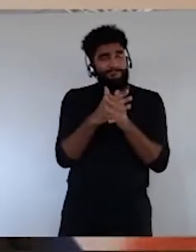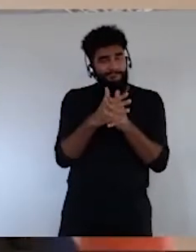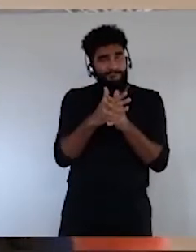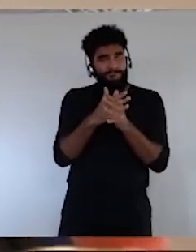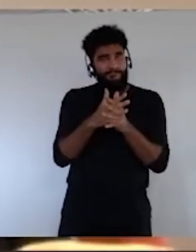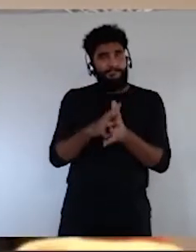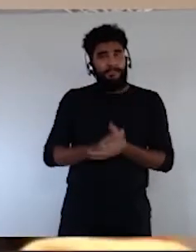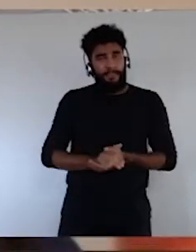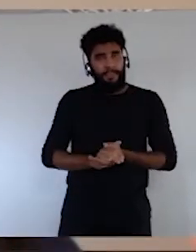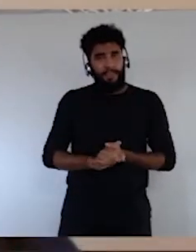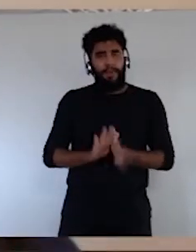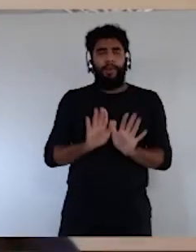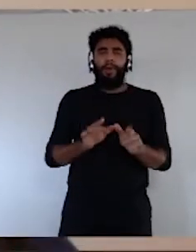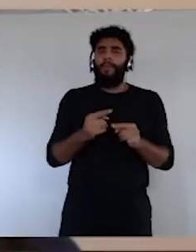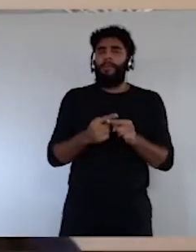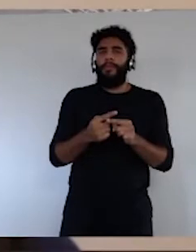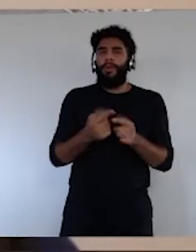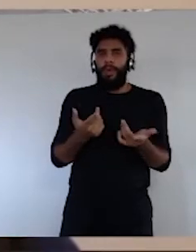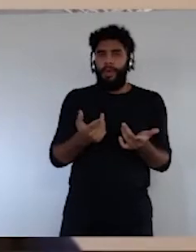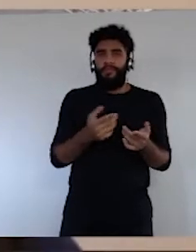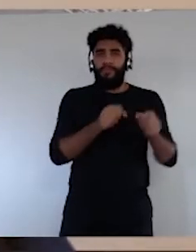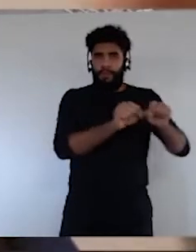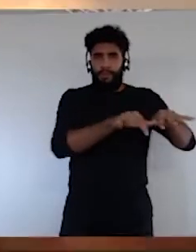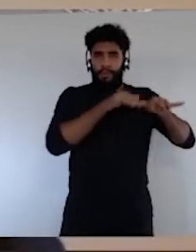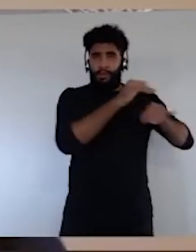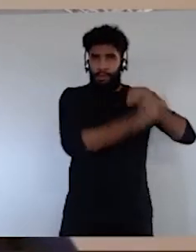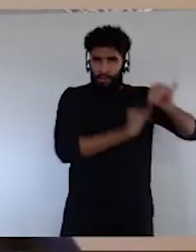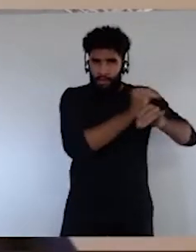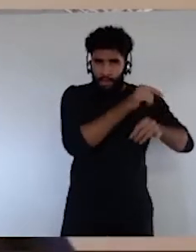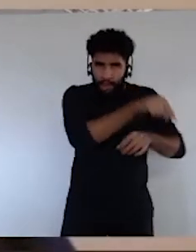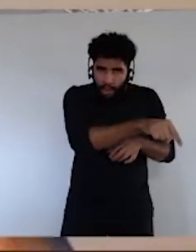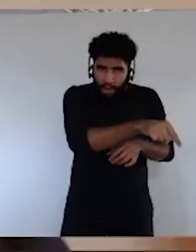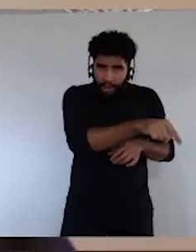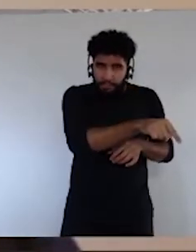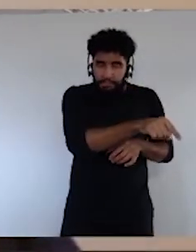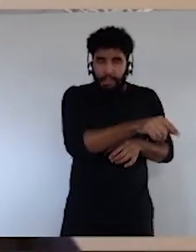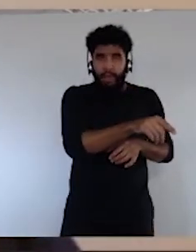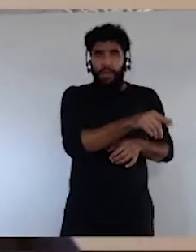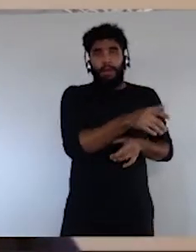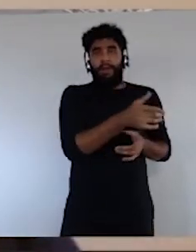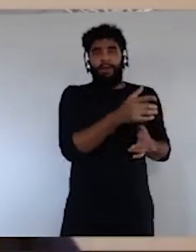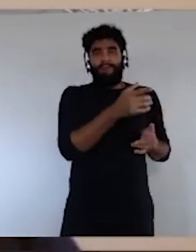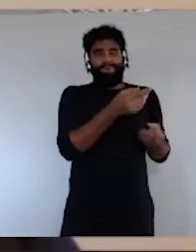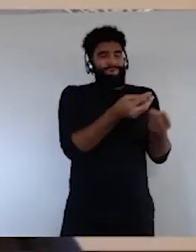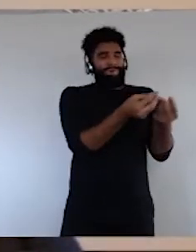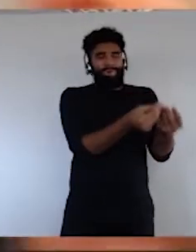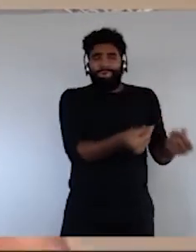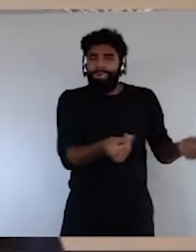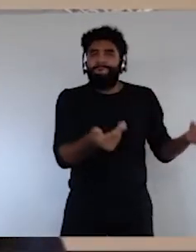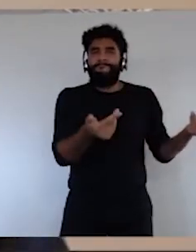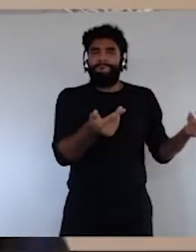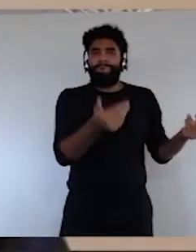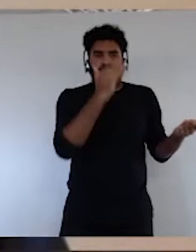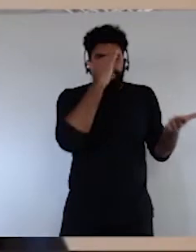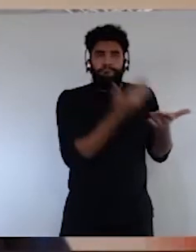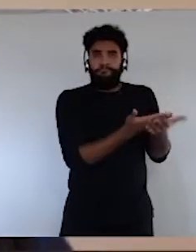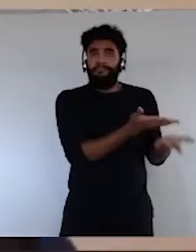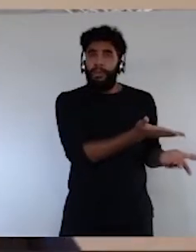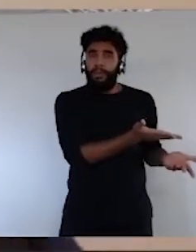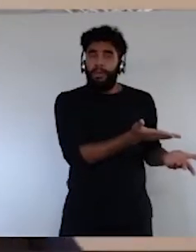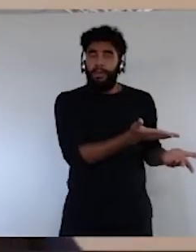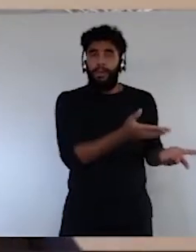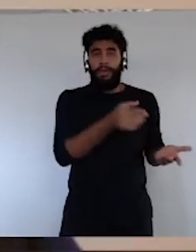para a gente, e a Cristiane, com a sua experiência, sua competência, que também nos deixa muito felizes. A respeito desse assunto,